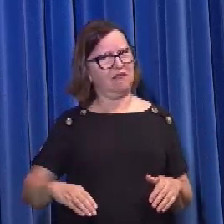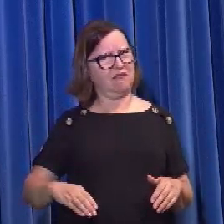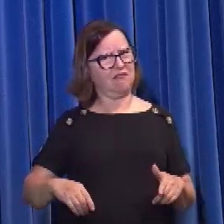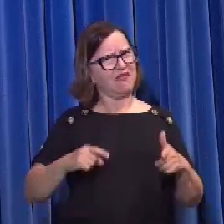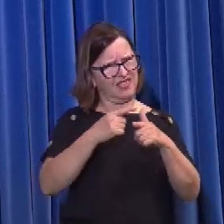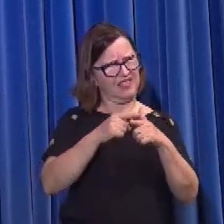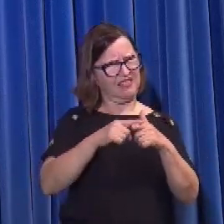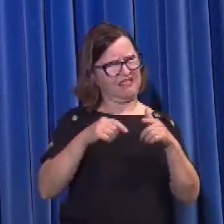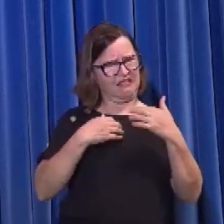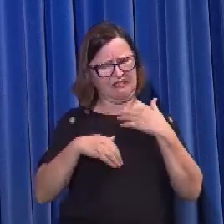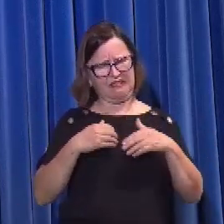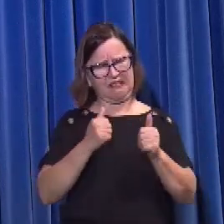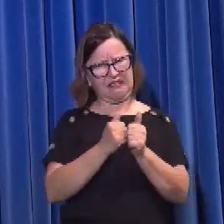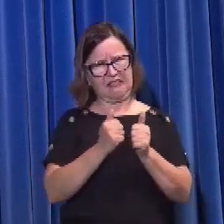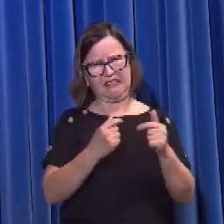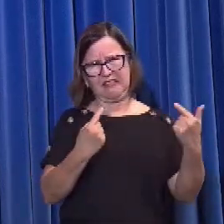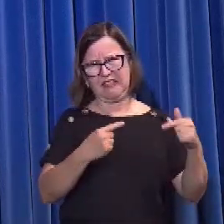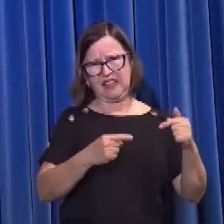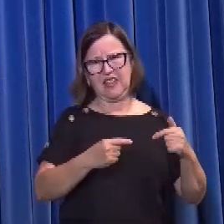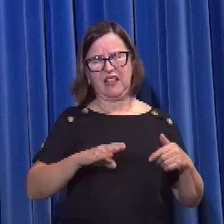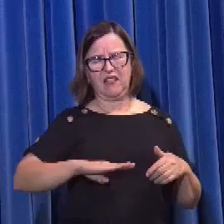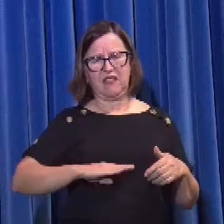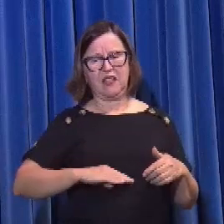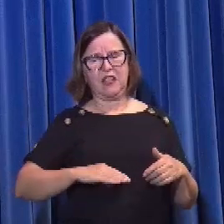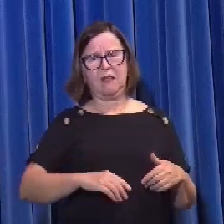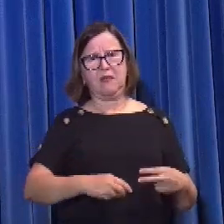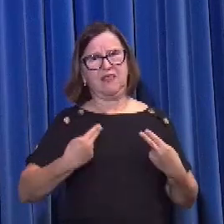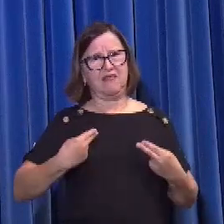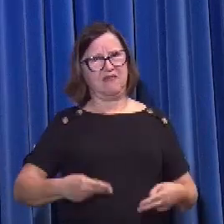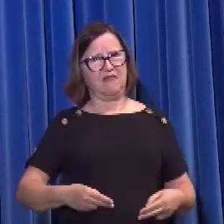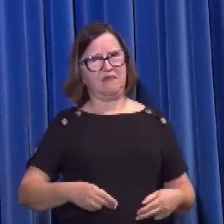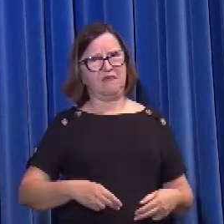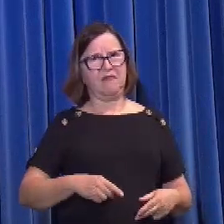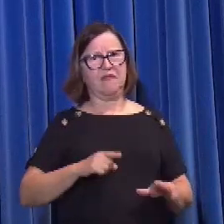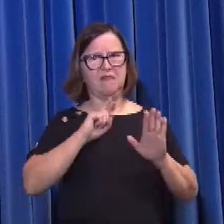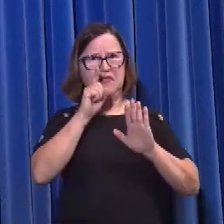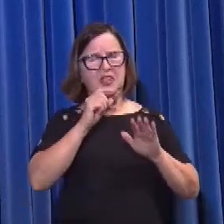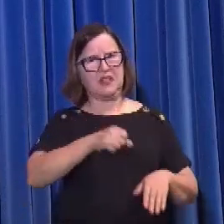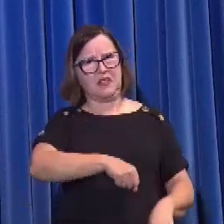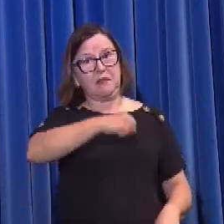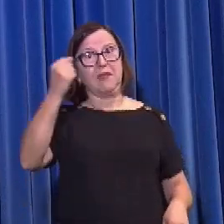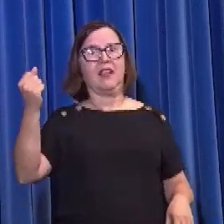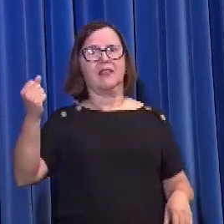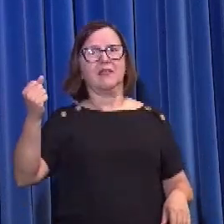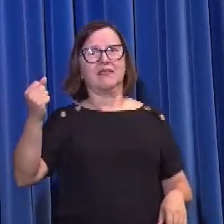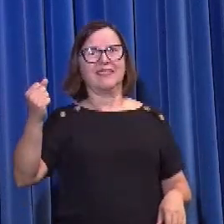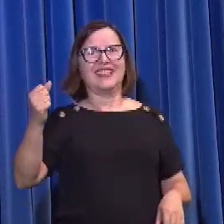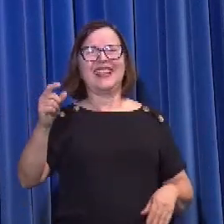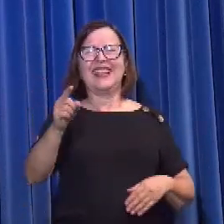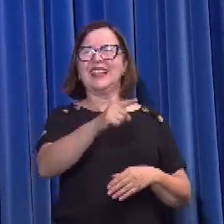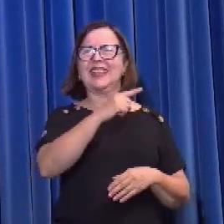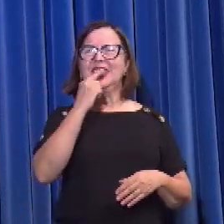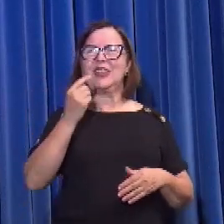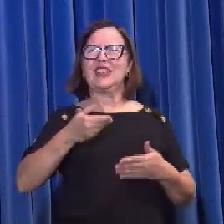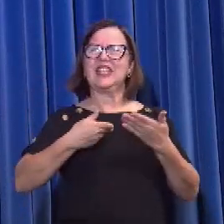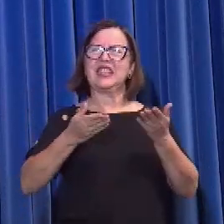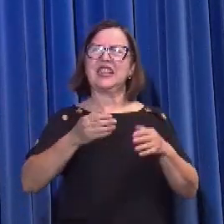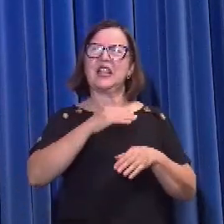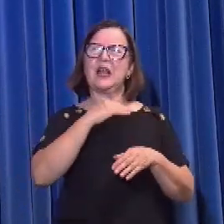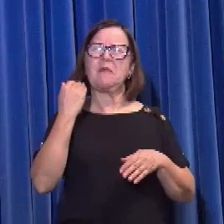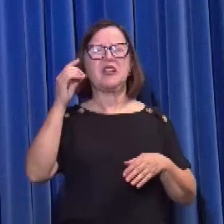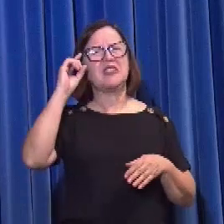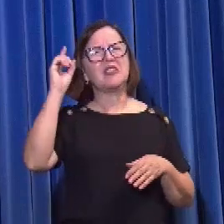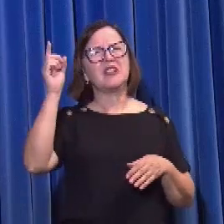Tribulação, angústia, perseguição, fome, nudez, perigo, espada. Nós somos entregues à morte todos